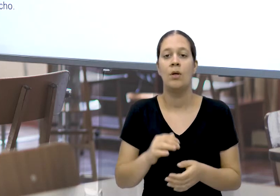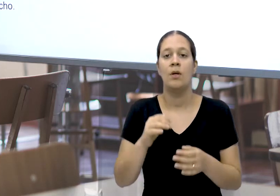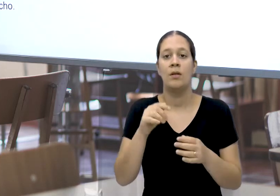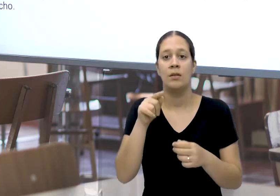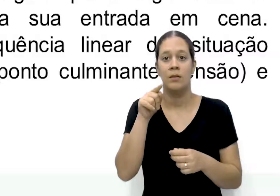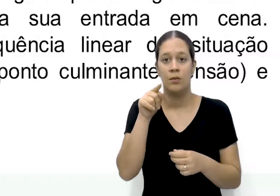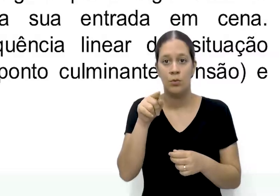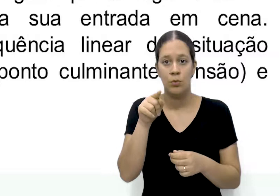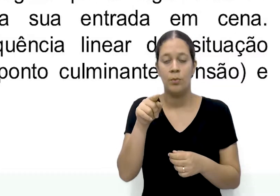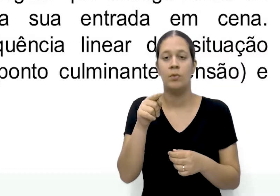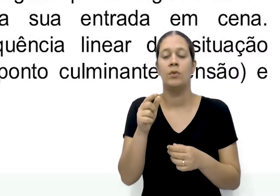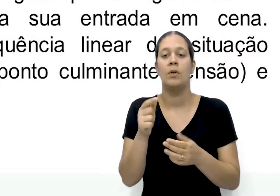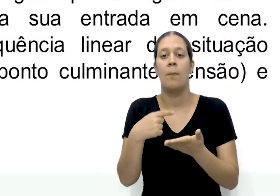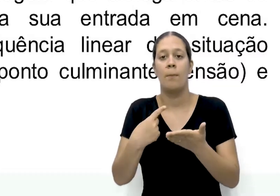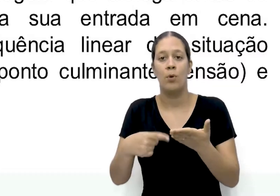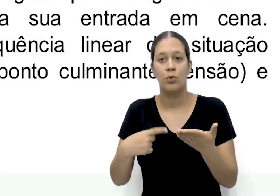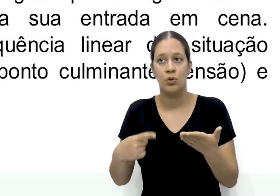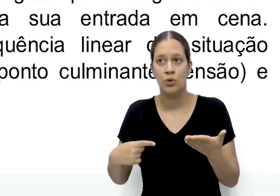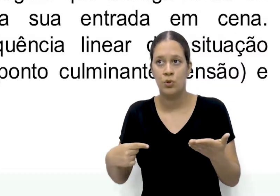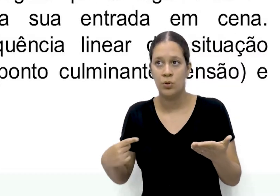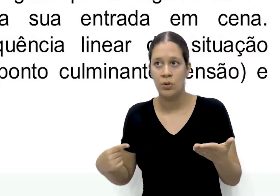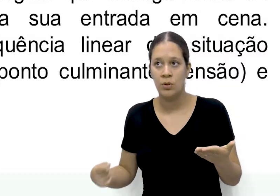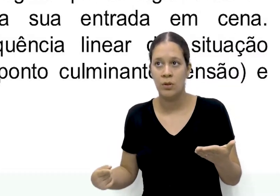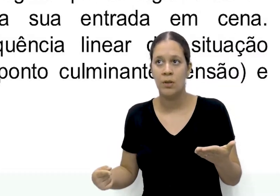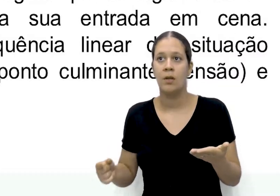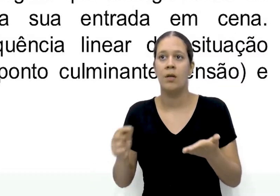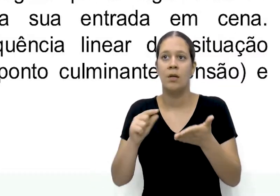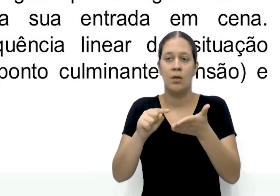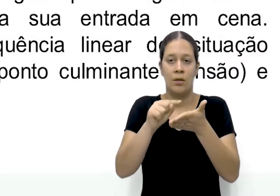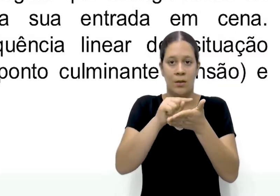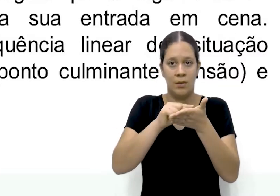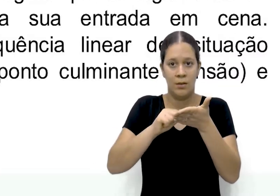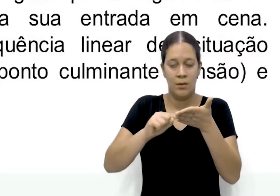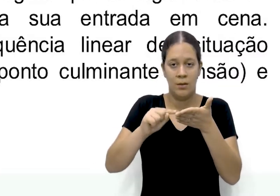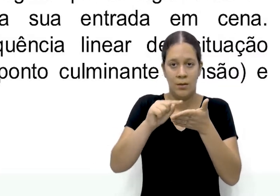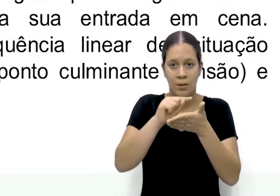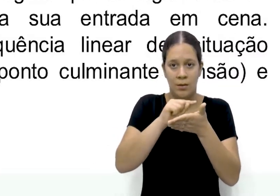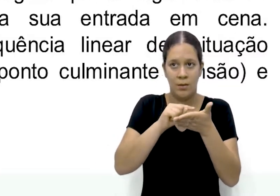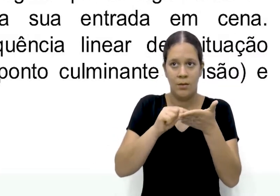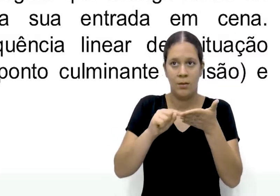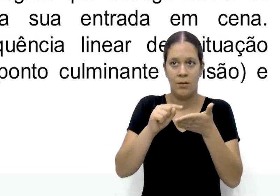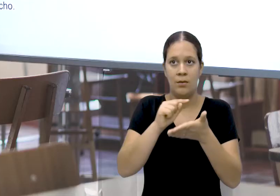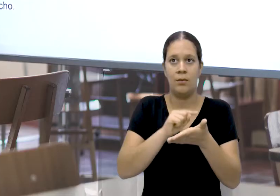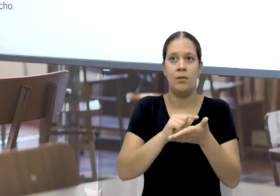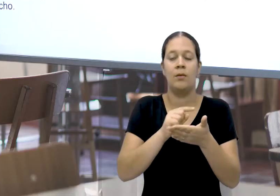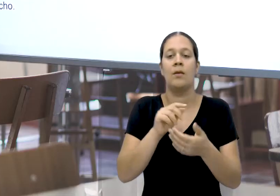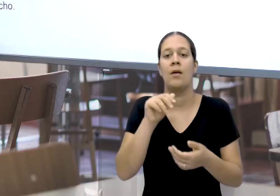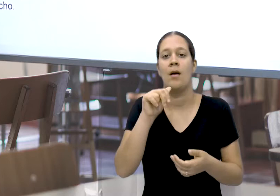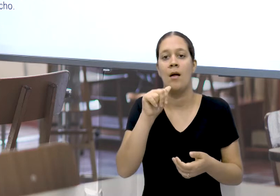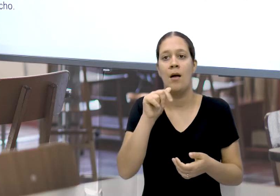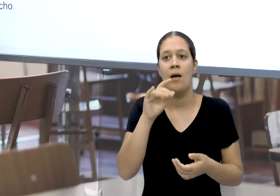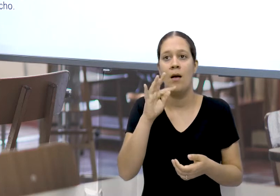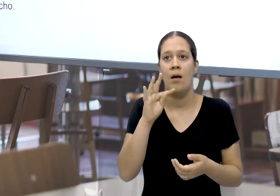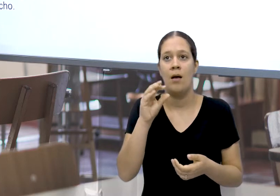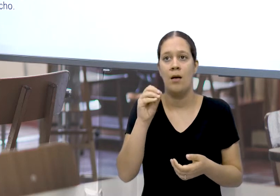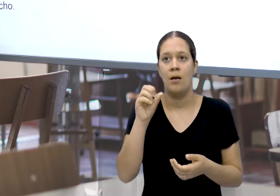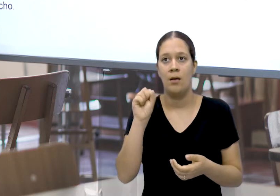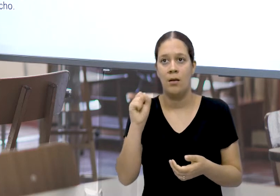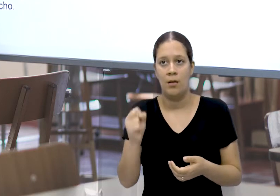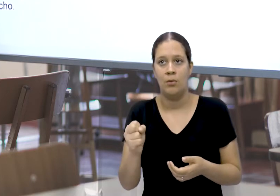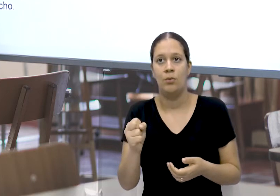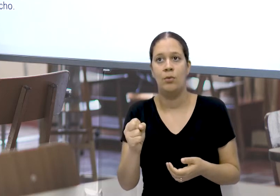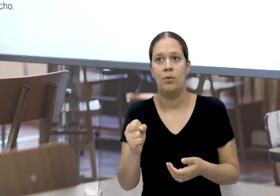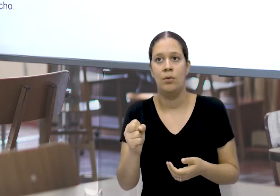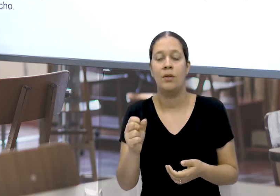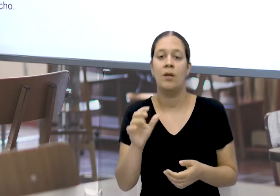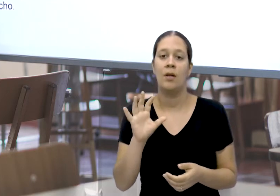o texto dramático, apresentam o nome da personagem que dialoga antes da sua fala. Por exemplo, Daphne. Vai ter